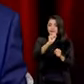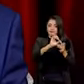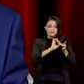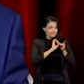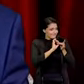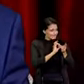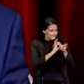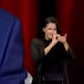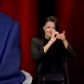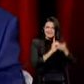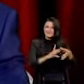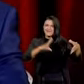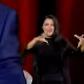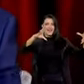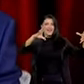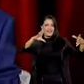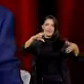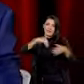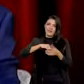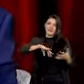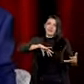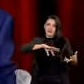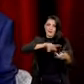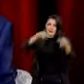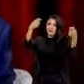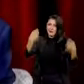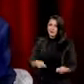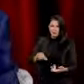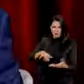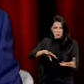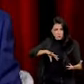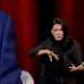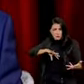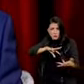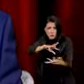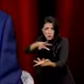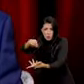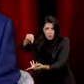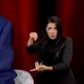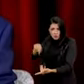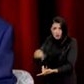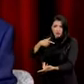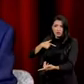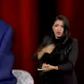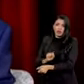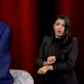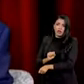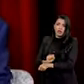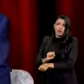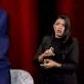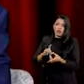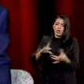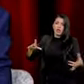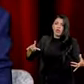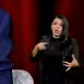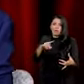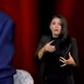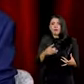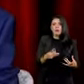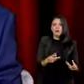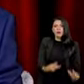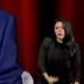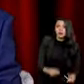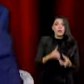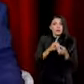mundo. O mundo não pode prescindir da democracia. A democracia não é apenas o direito de